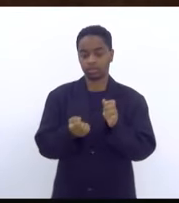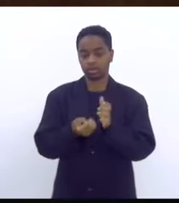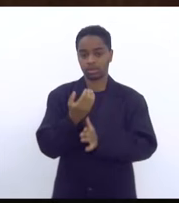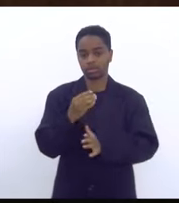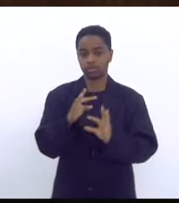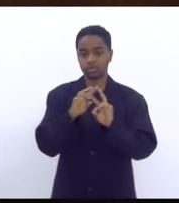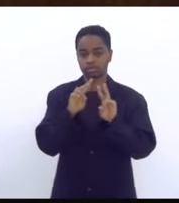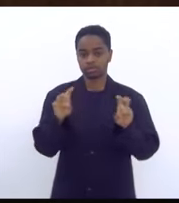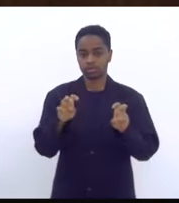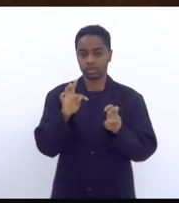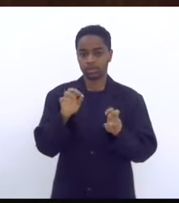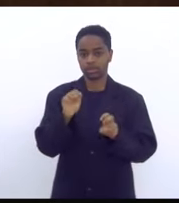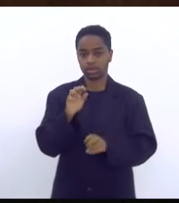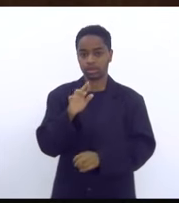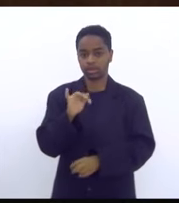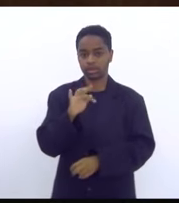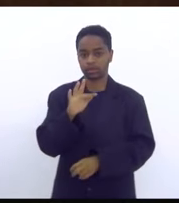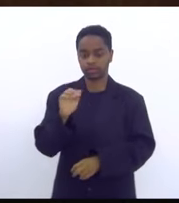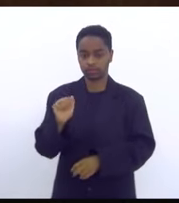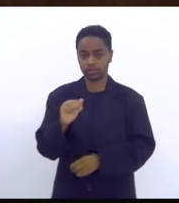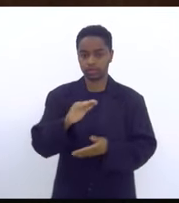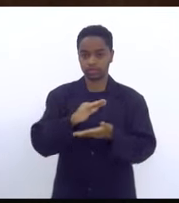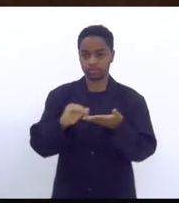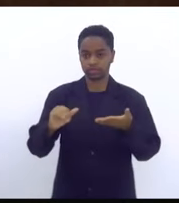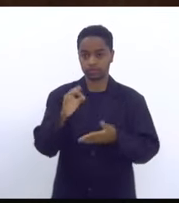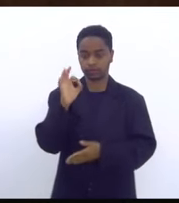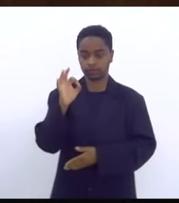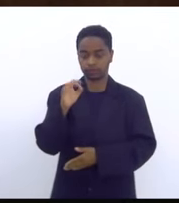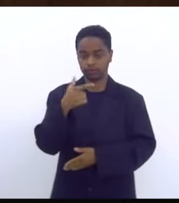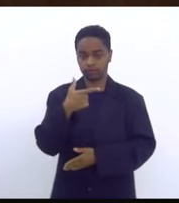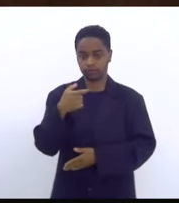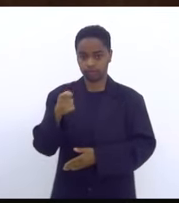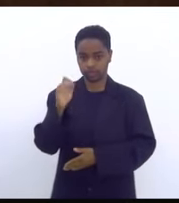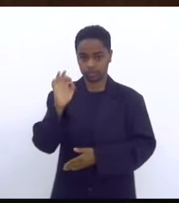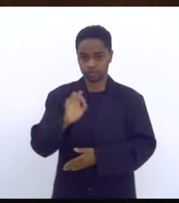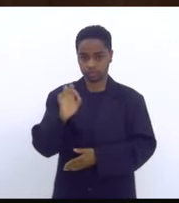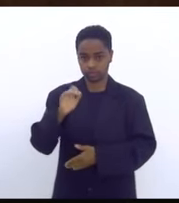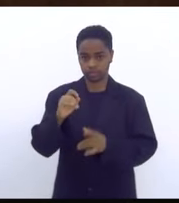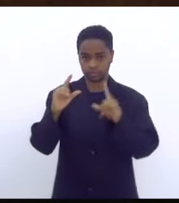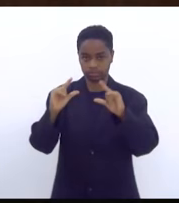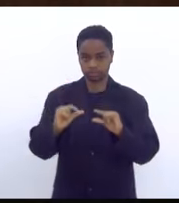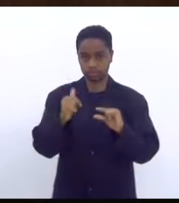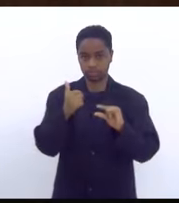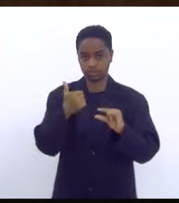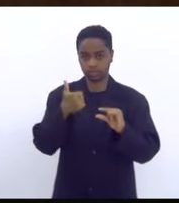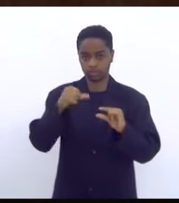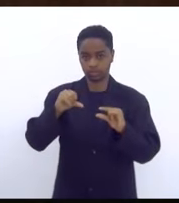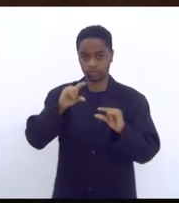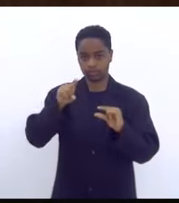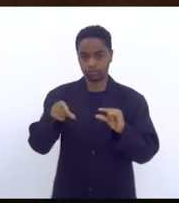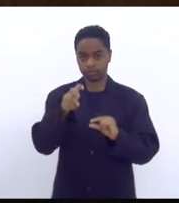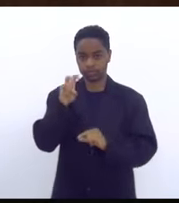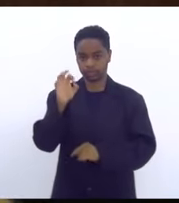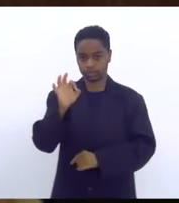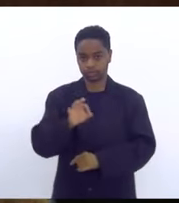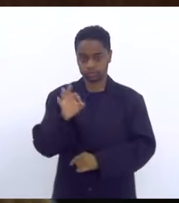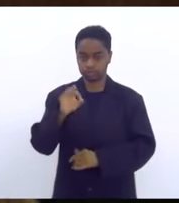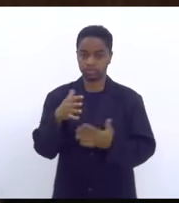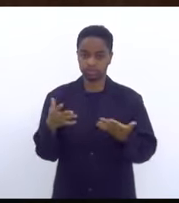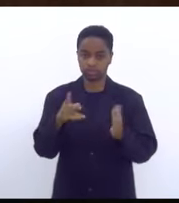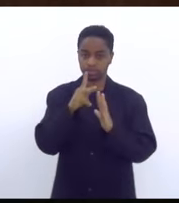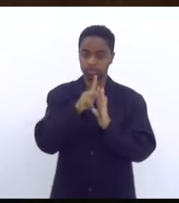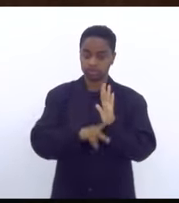modal, tirando de 20%... a emenda modificada para 19,5%. Então, o projeto já